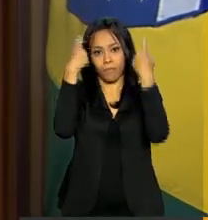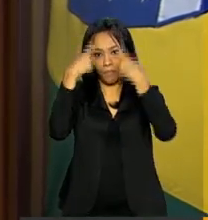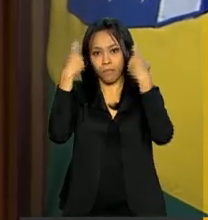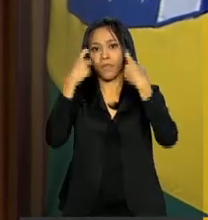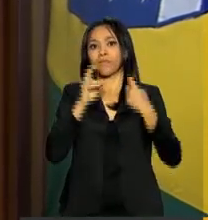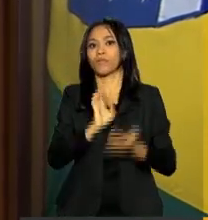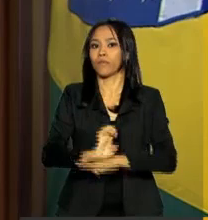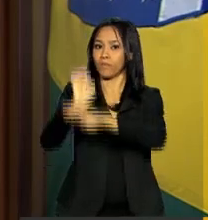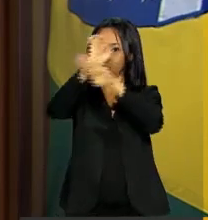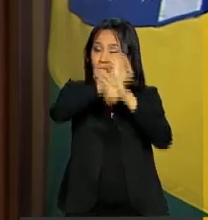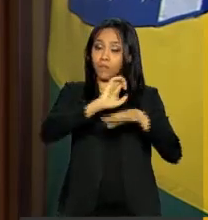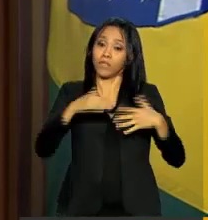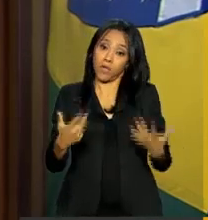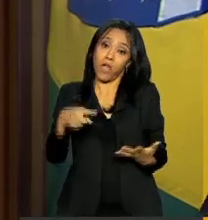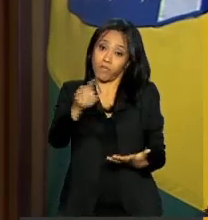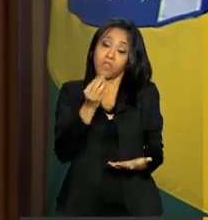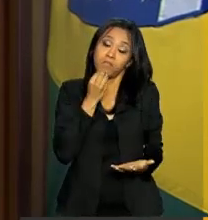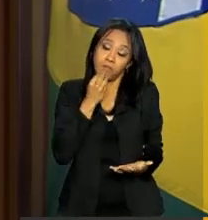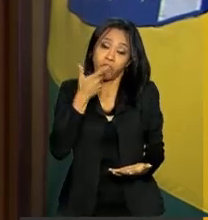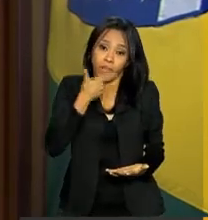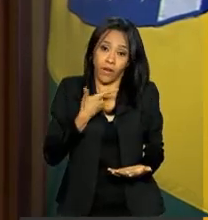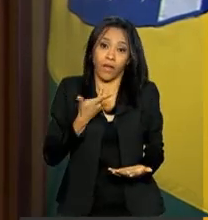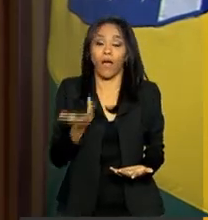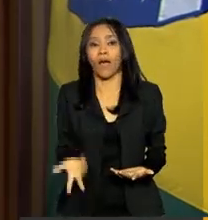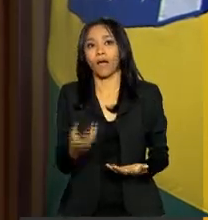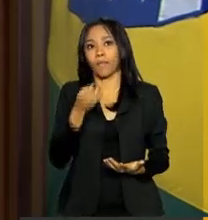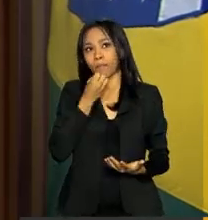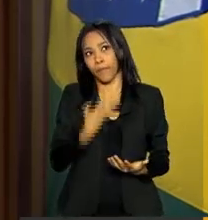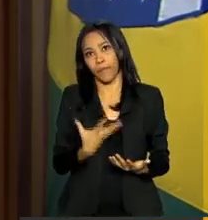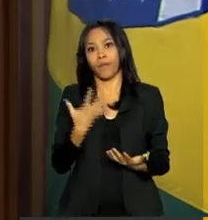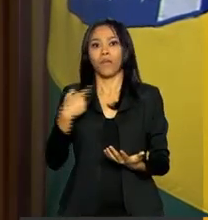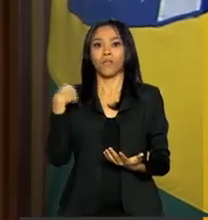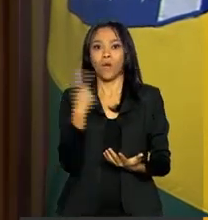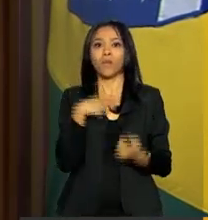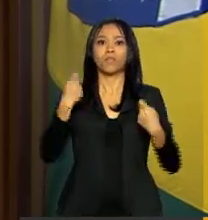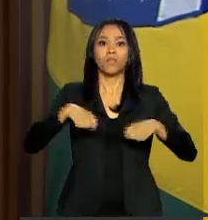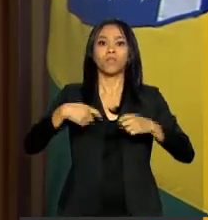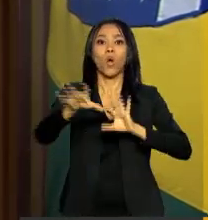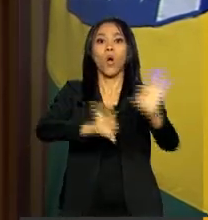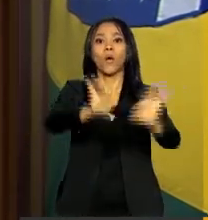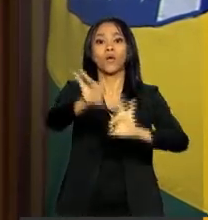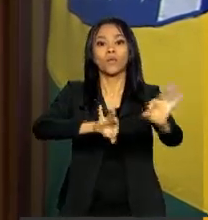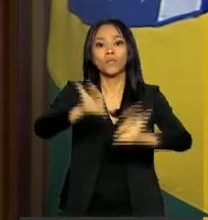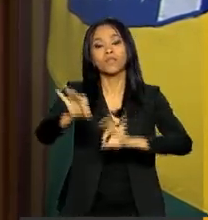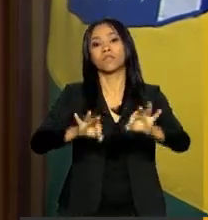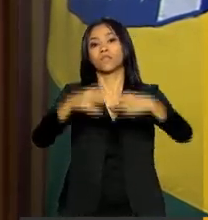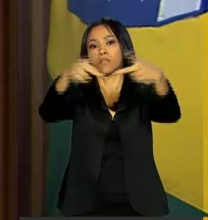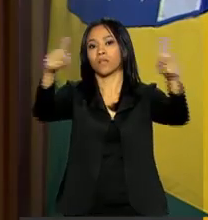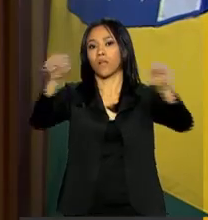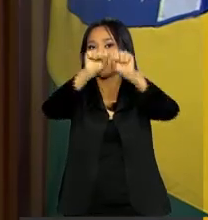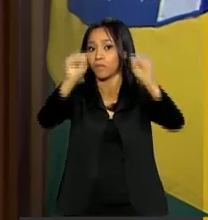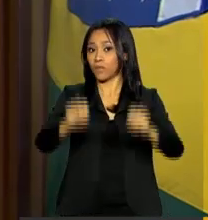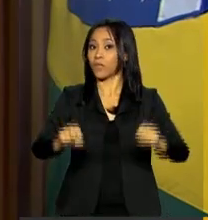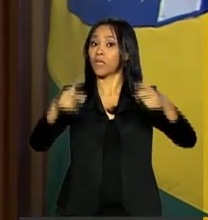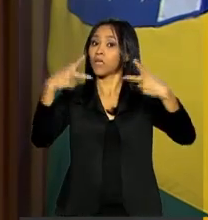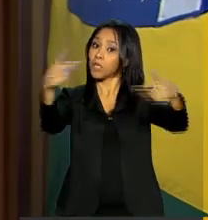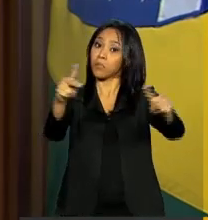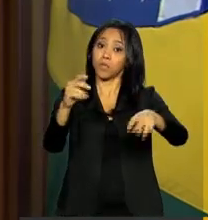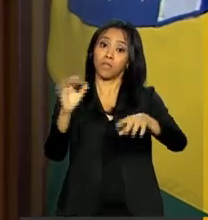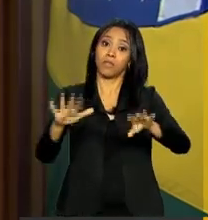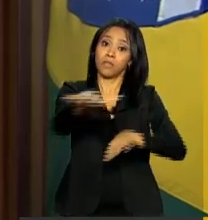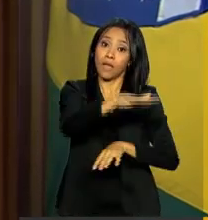os senhores também poderão dizer bom mas nós precisamos a aparelhar a nossa o nosso setor da segurança pública